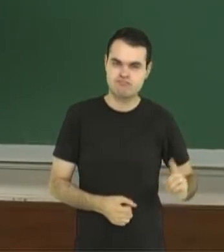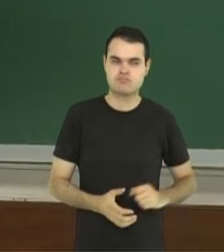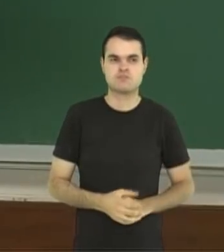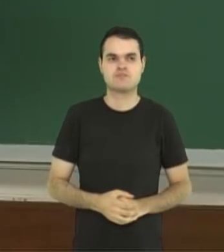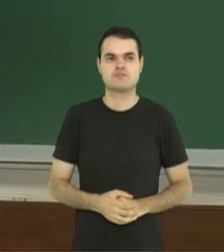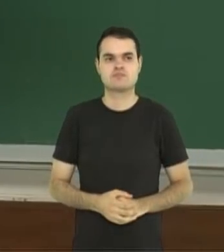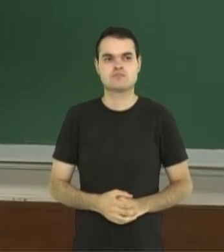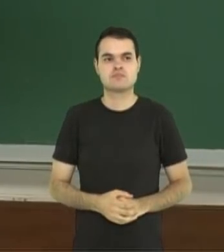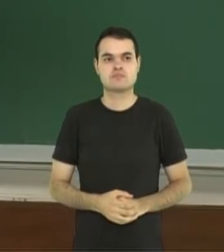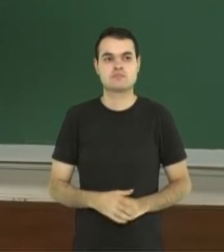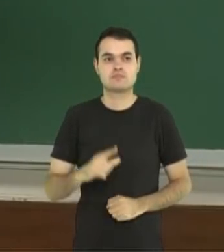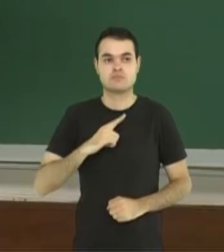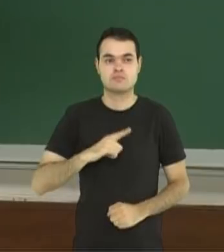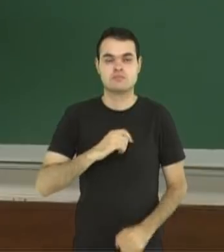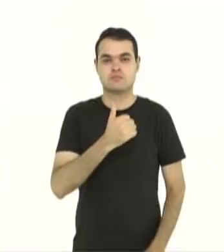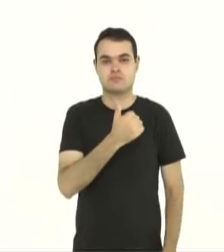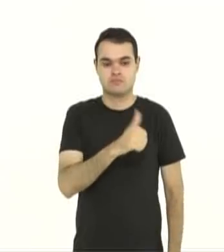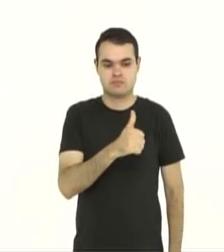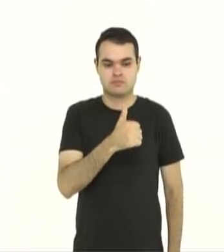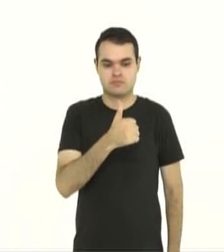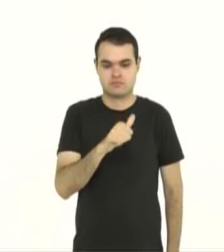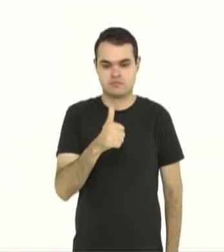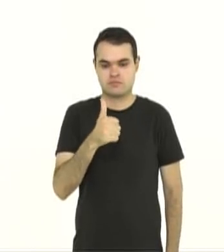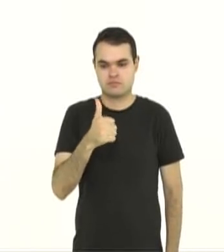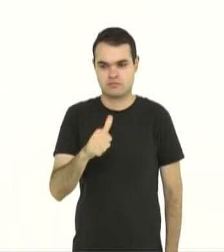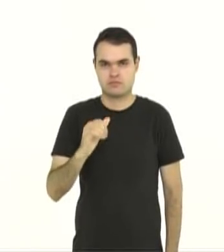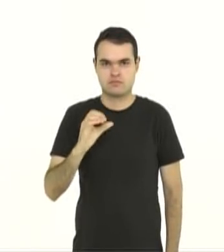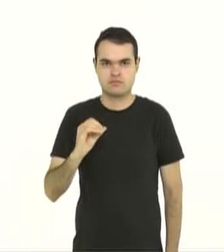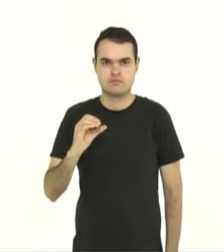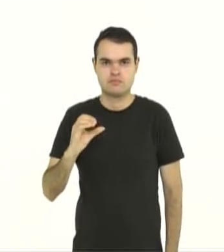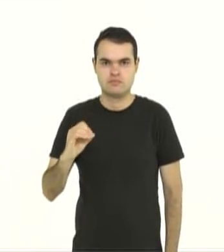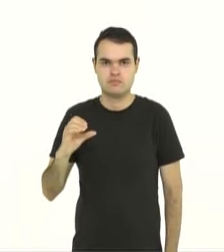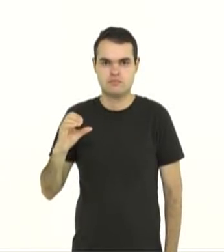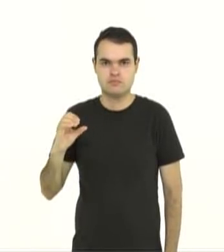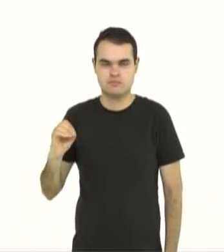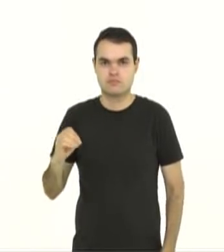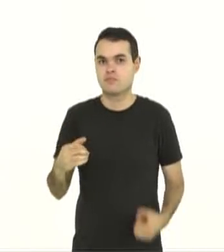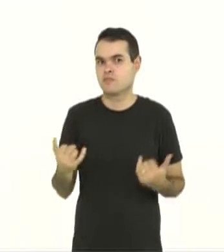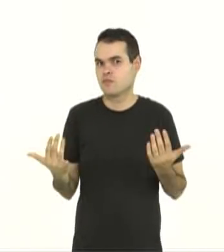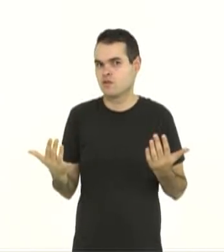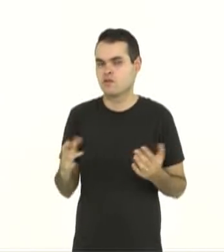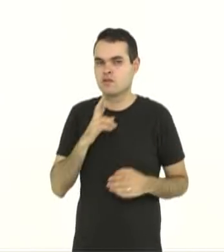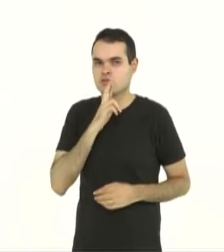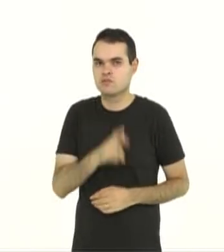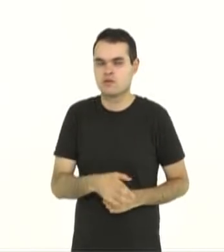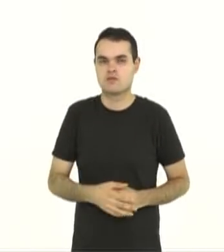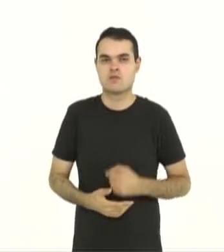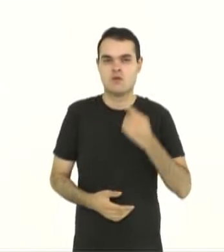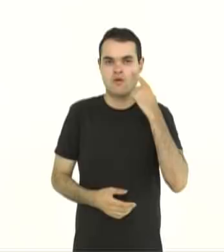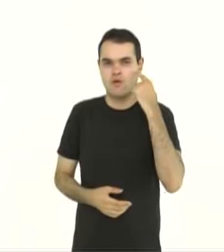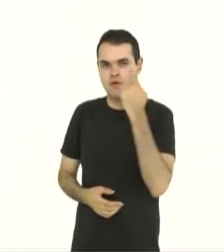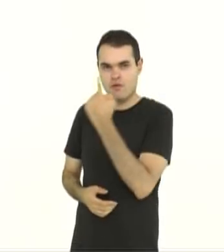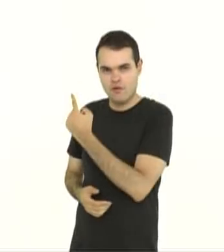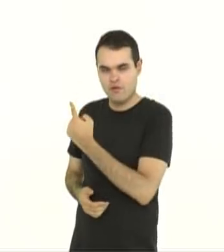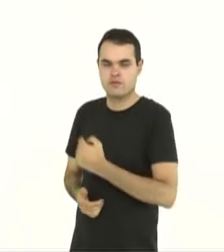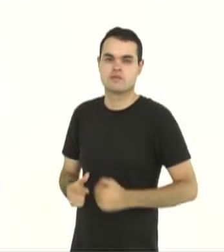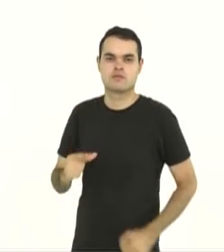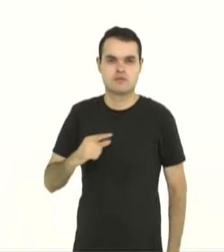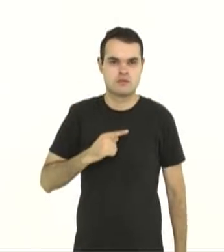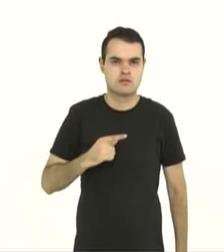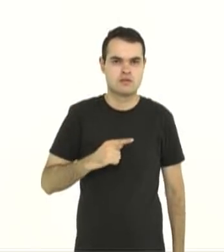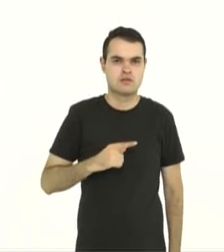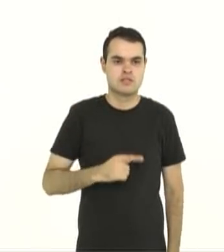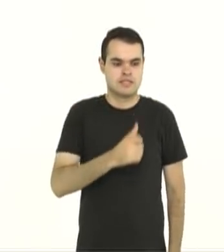1 aqui. Então, eu tenho lá quanto? Quanto que deu será esse resultado? Professora, olha só, né? Eu tenho